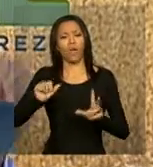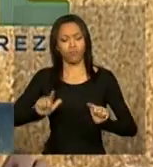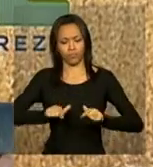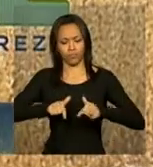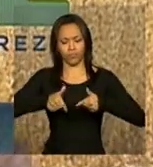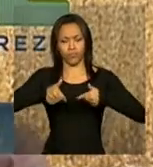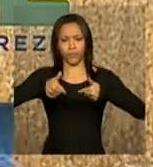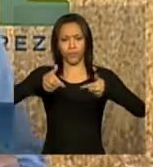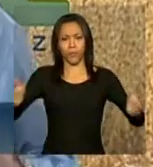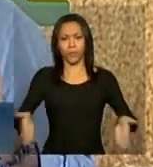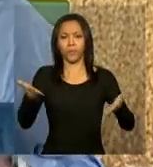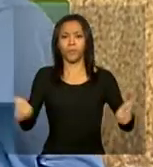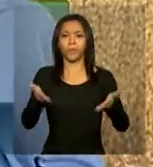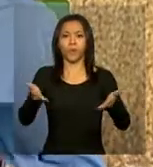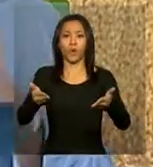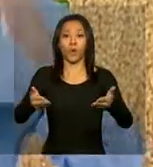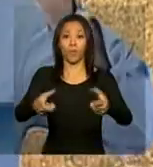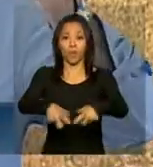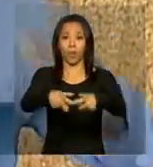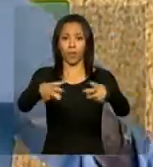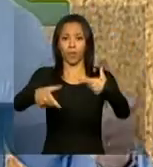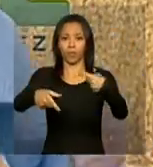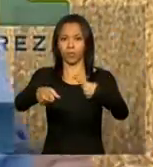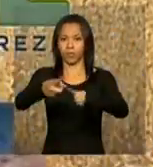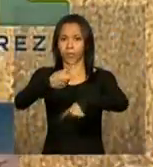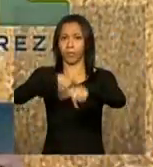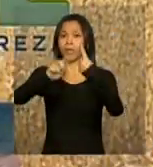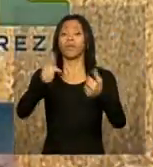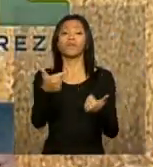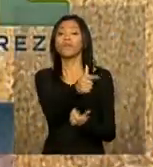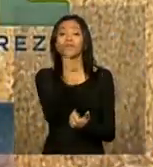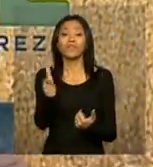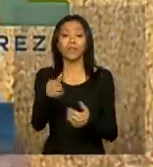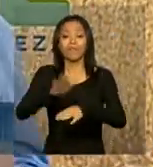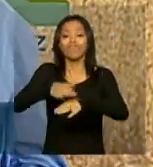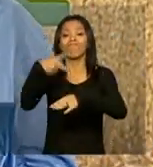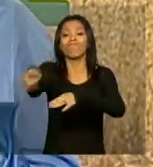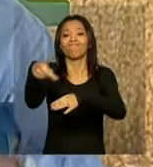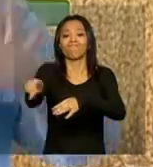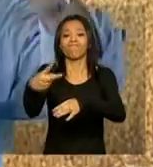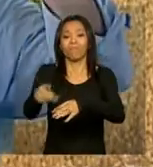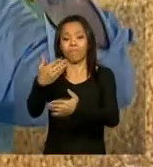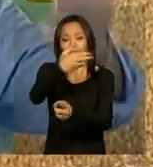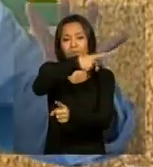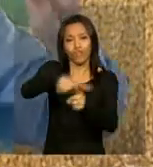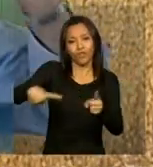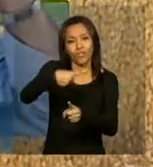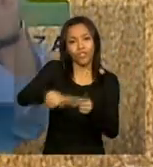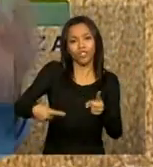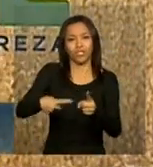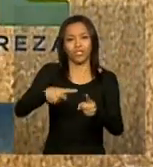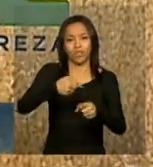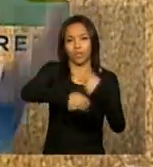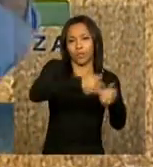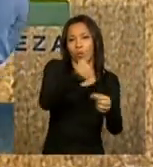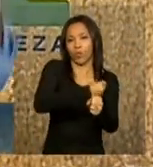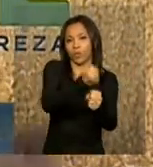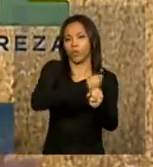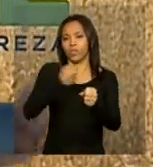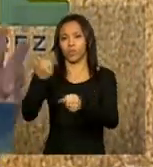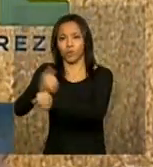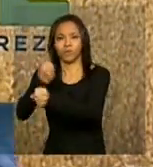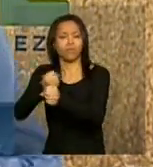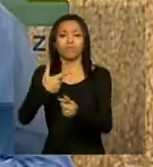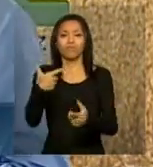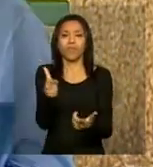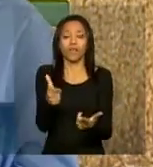o desenvolvimento desta região, que não tem condições de fazer a parceria meio a meio, e estamos construindo